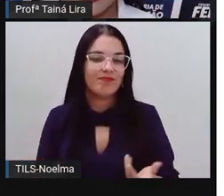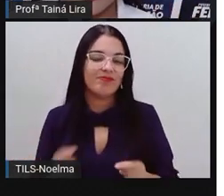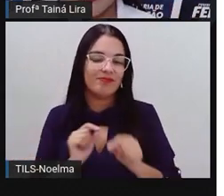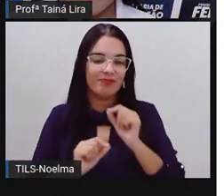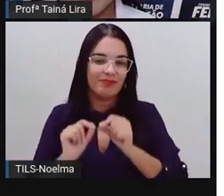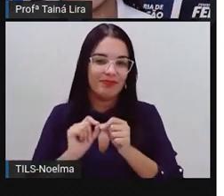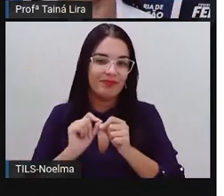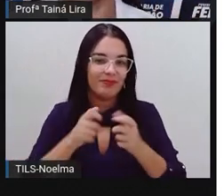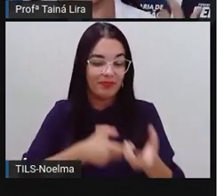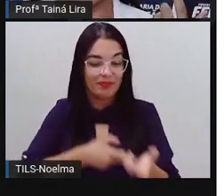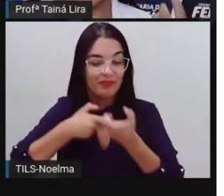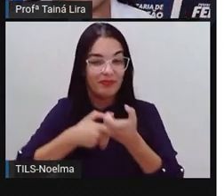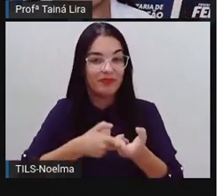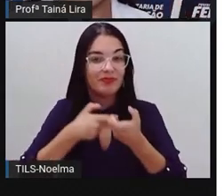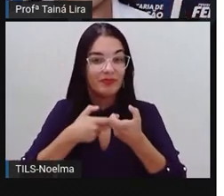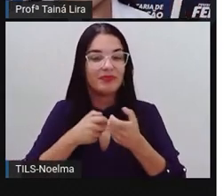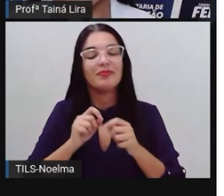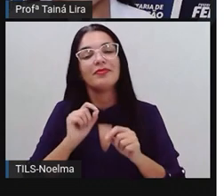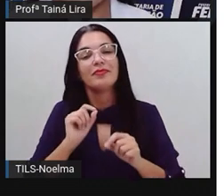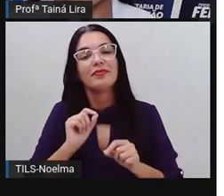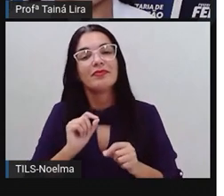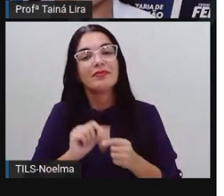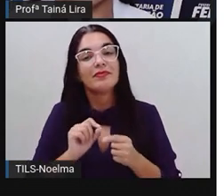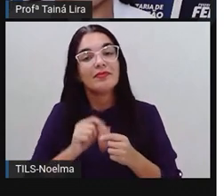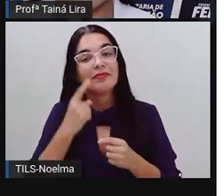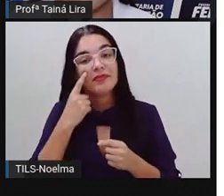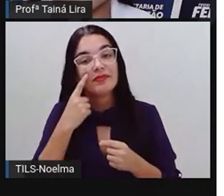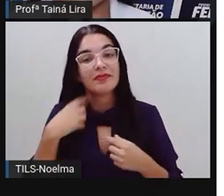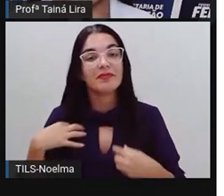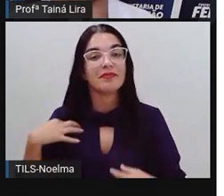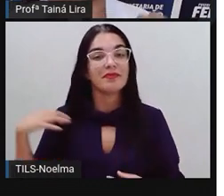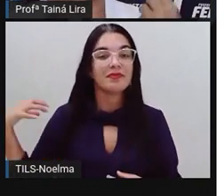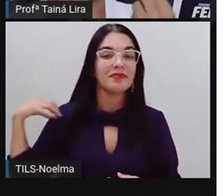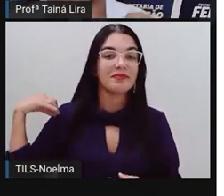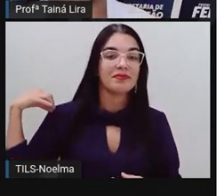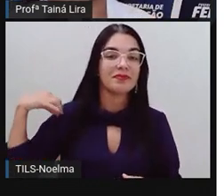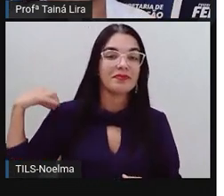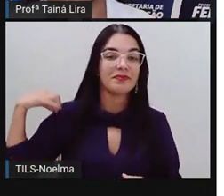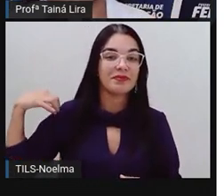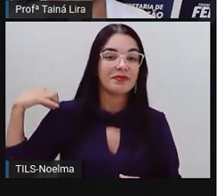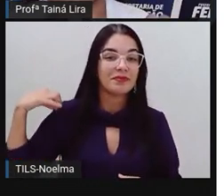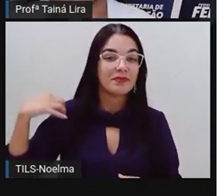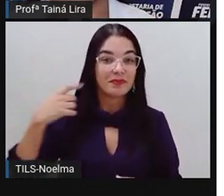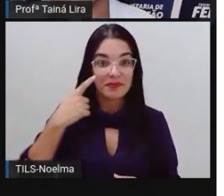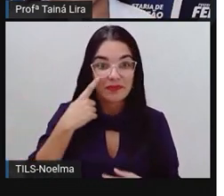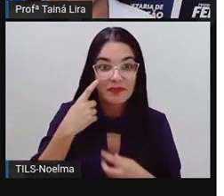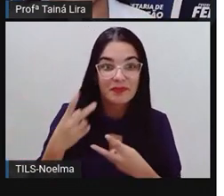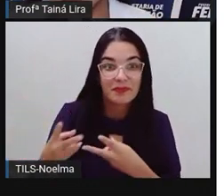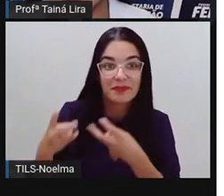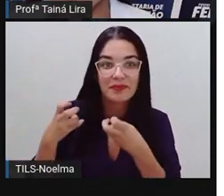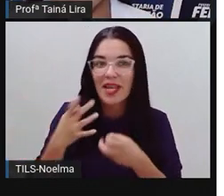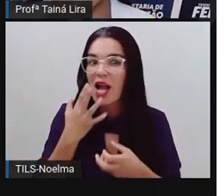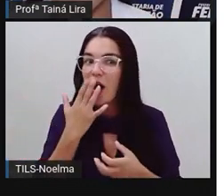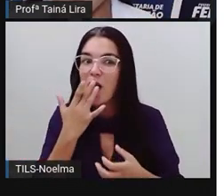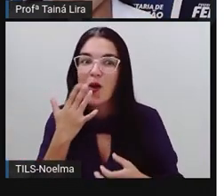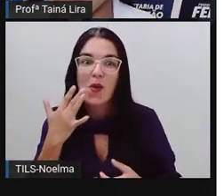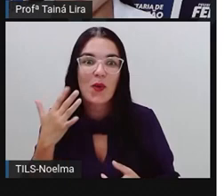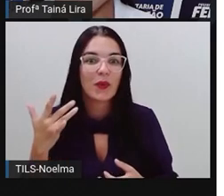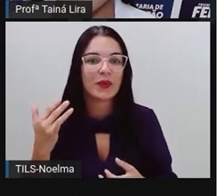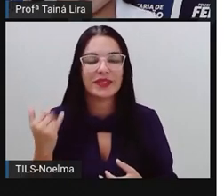descascando ali o aipim observa em ó as vestimentas como elas utilizam as roupas bem coloridas